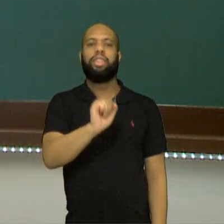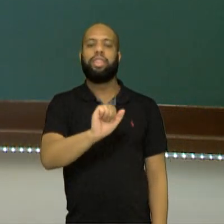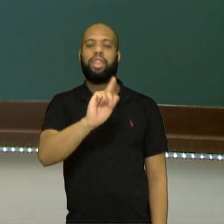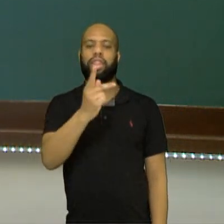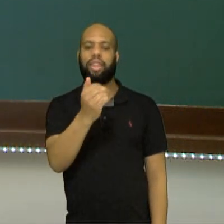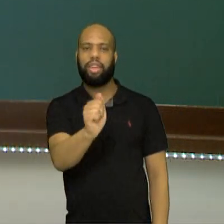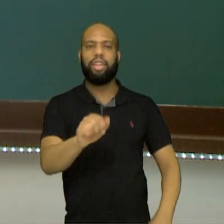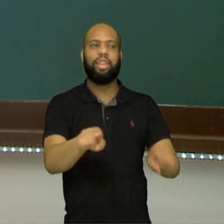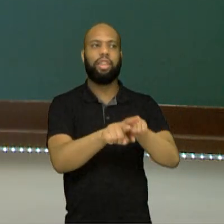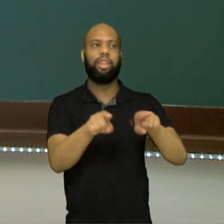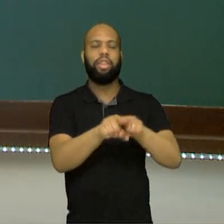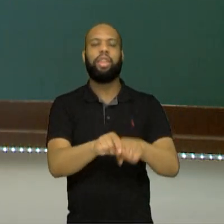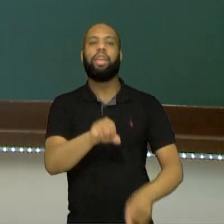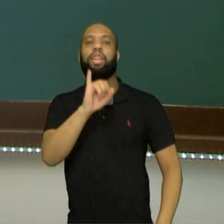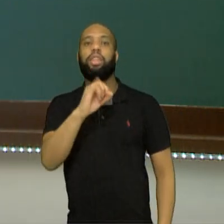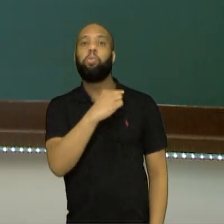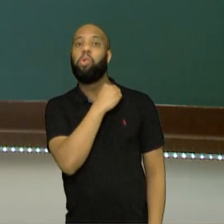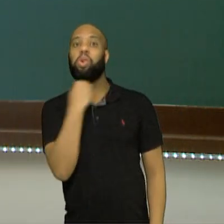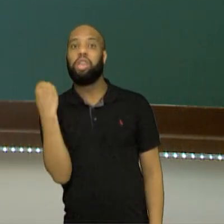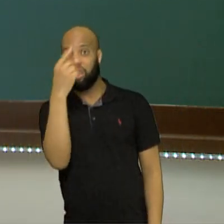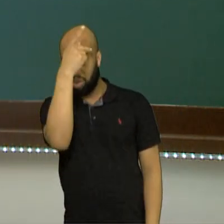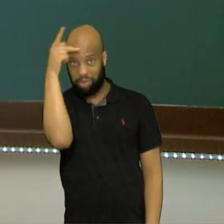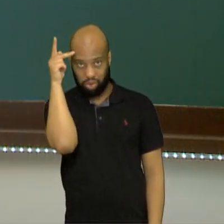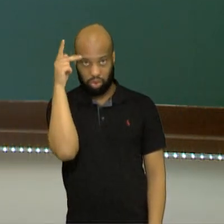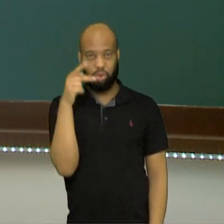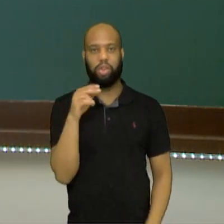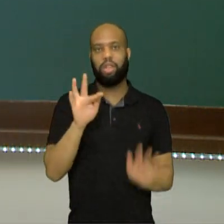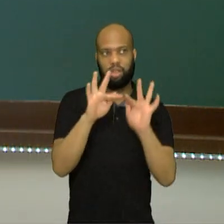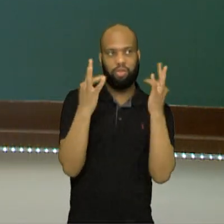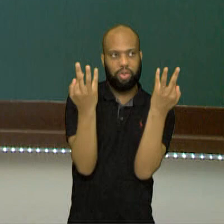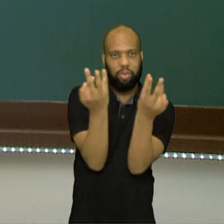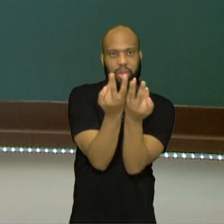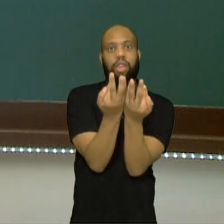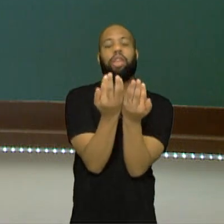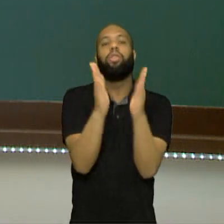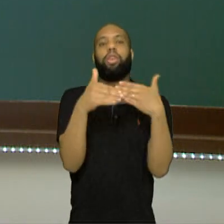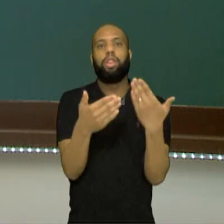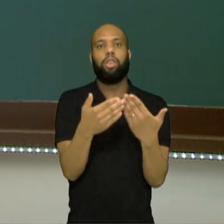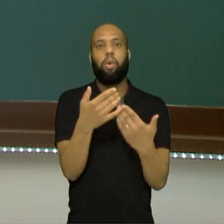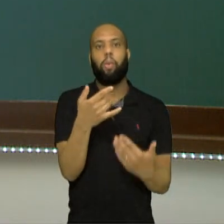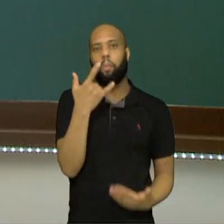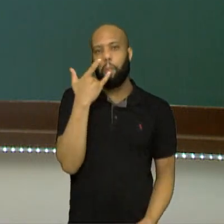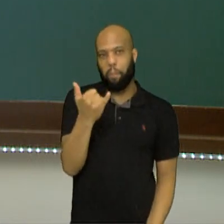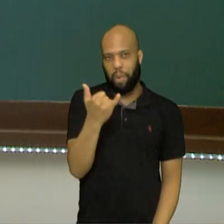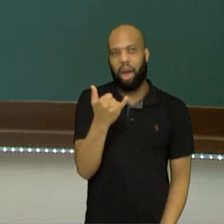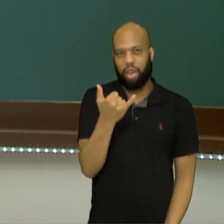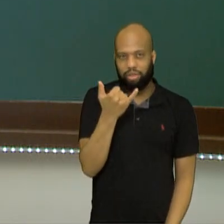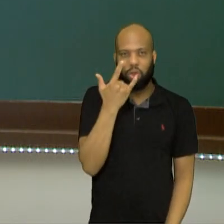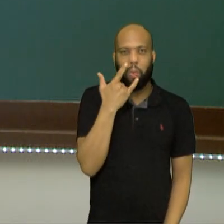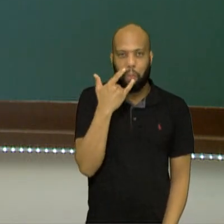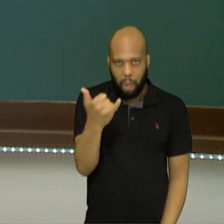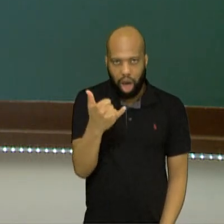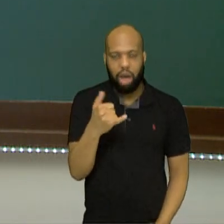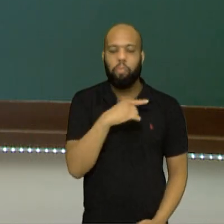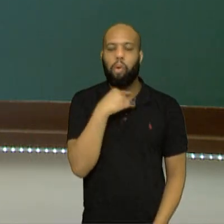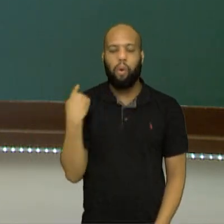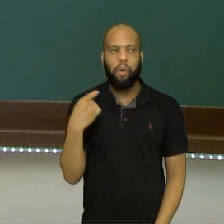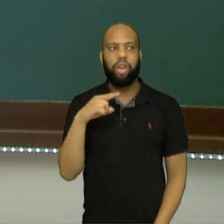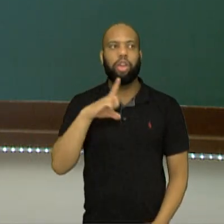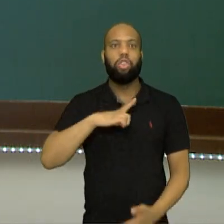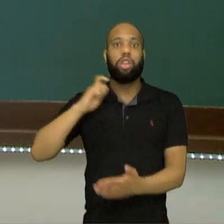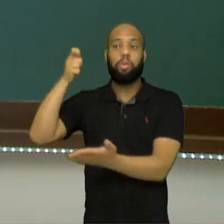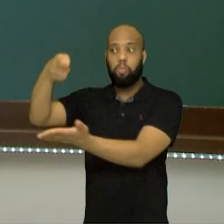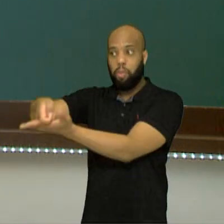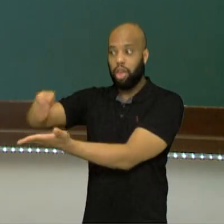quando morria alguém, né, da família, o patres, família, a pessoa mais importante da família, o pai da família, né, eles tinham que